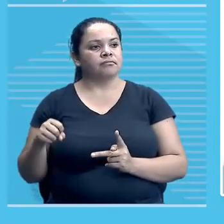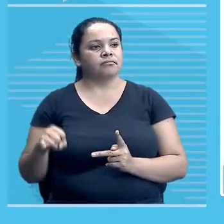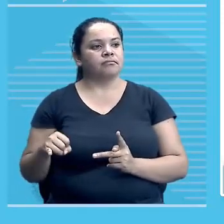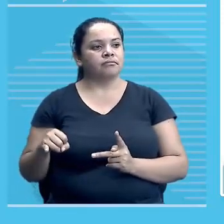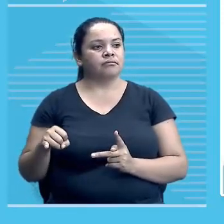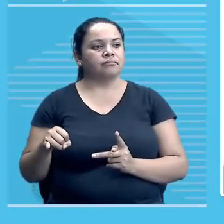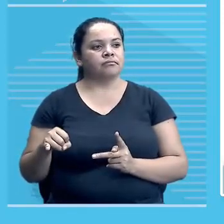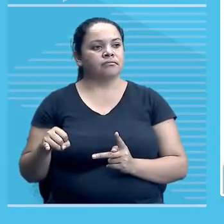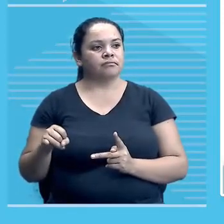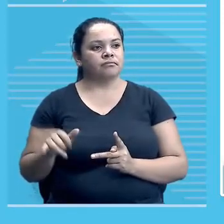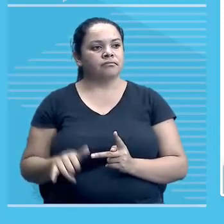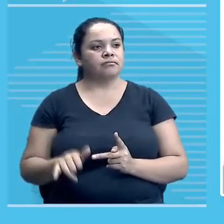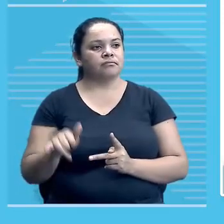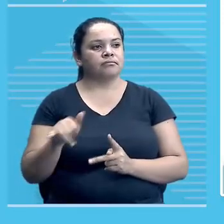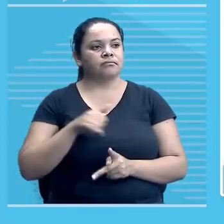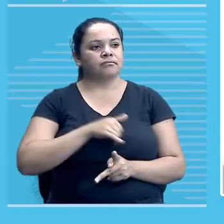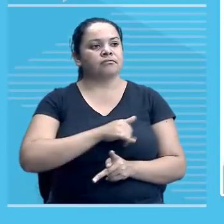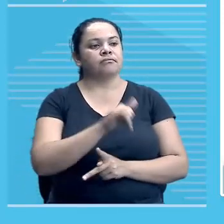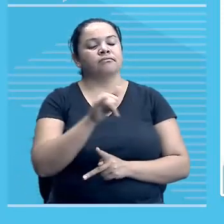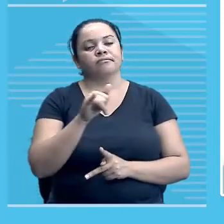aqui também é o quê? Y.